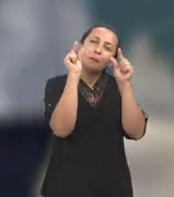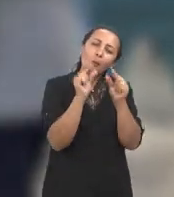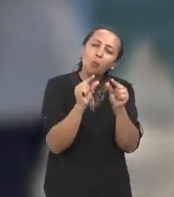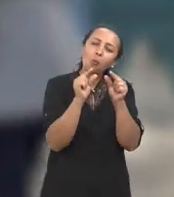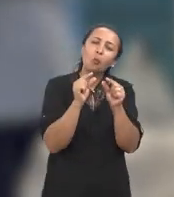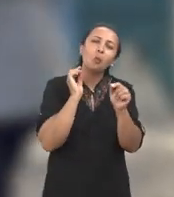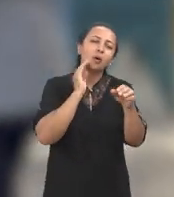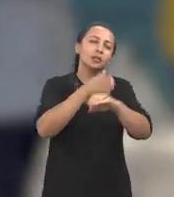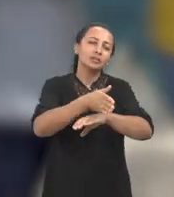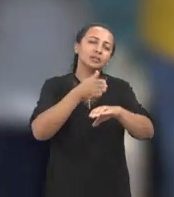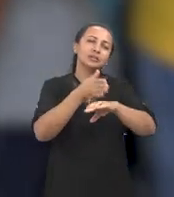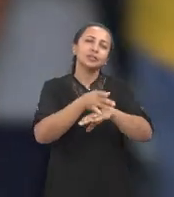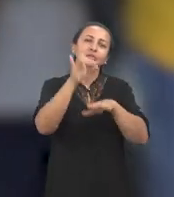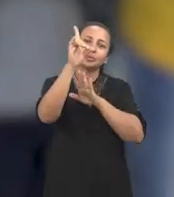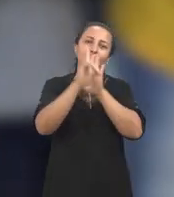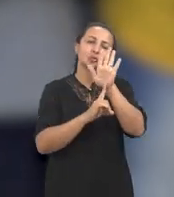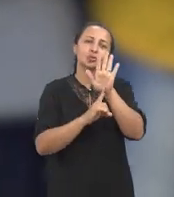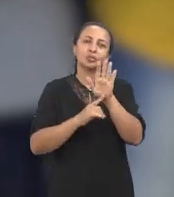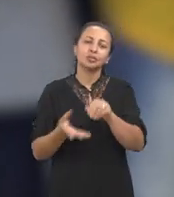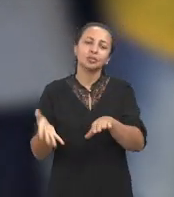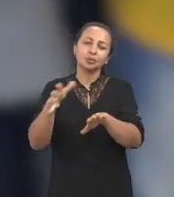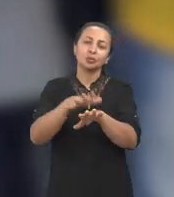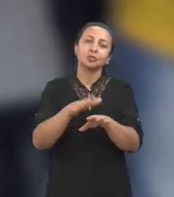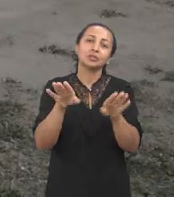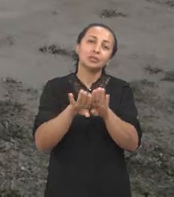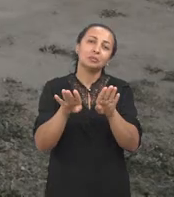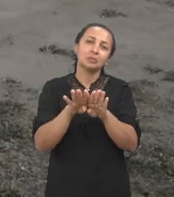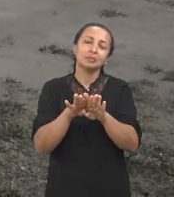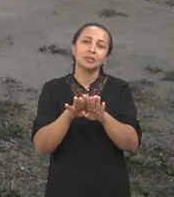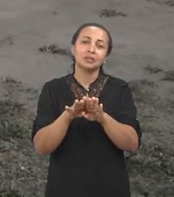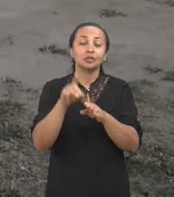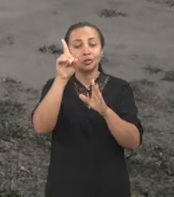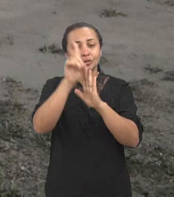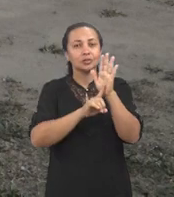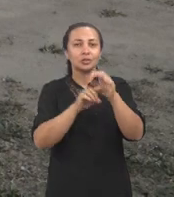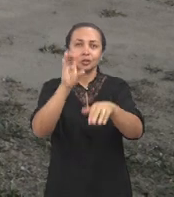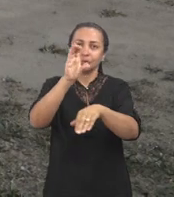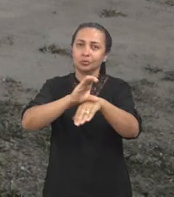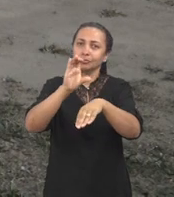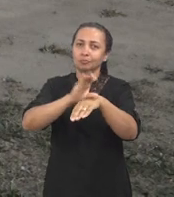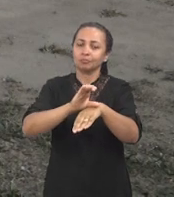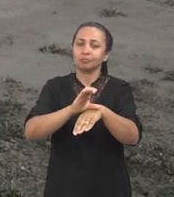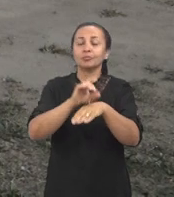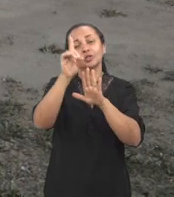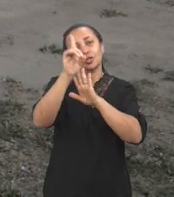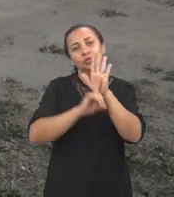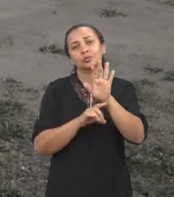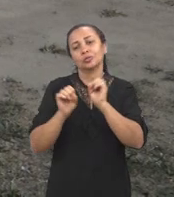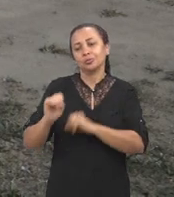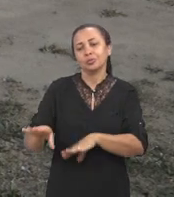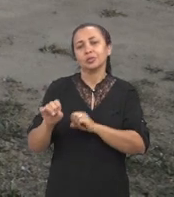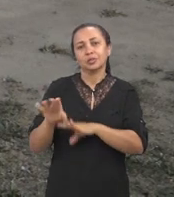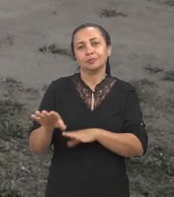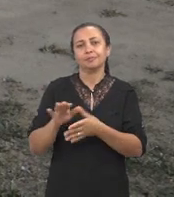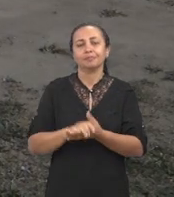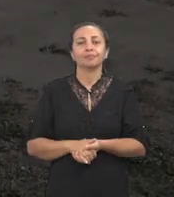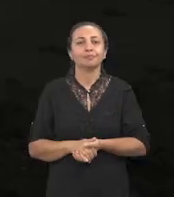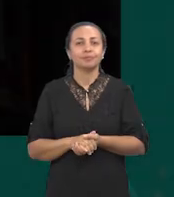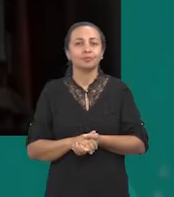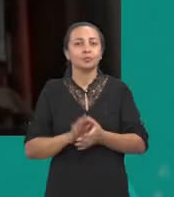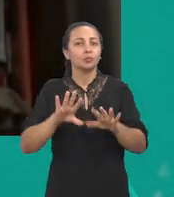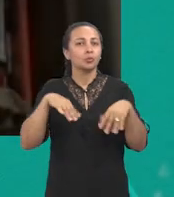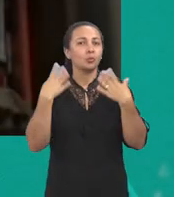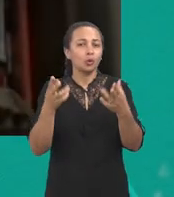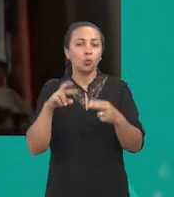tem o menor acesso a direitos inclusive direitos constitucionais como o direito à educação